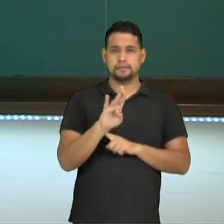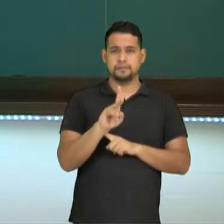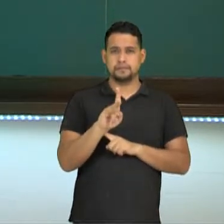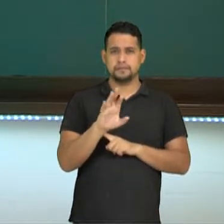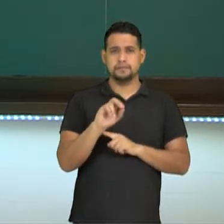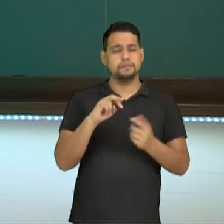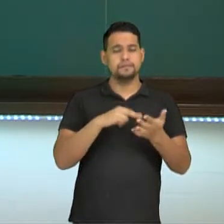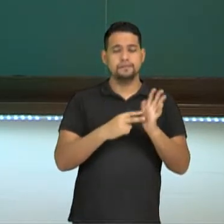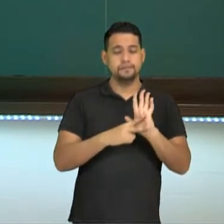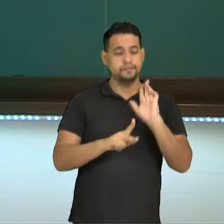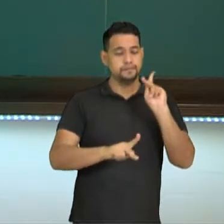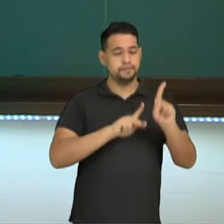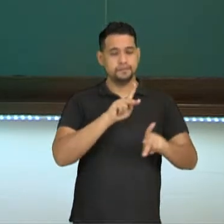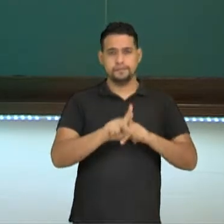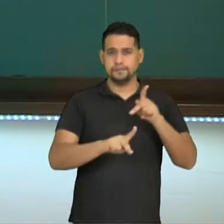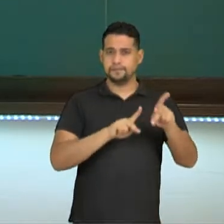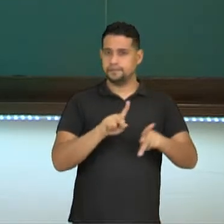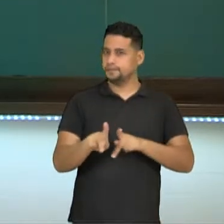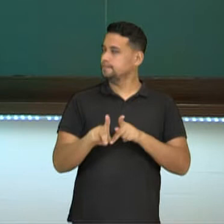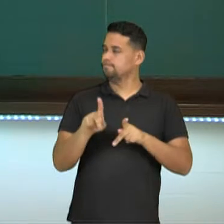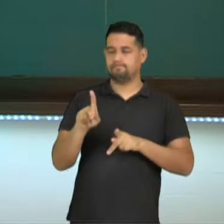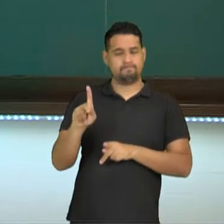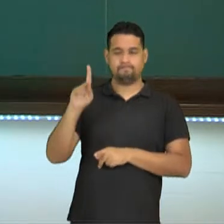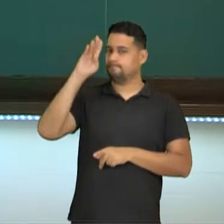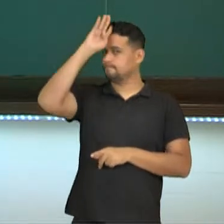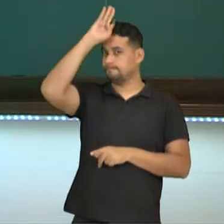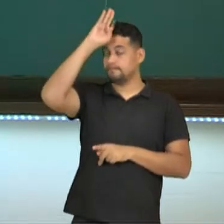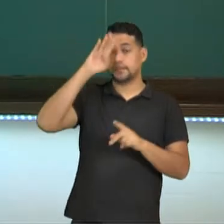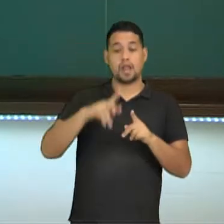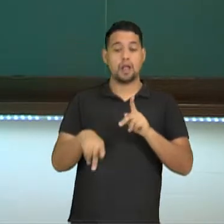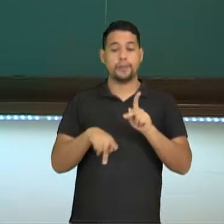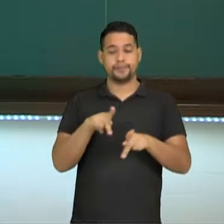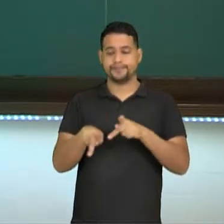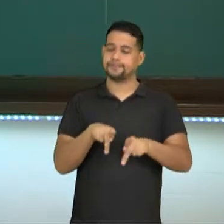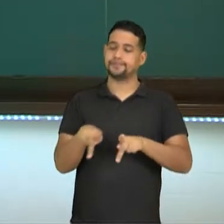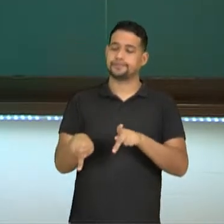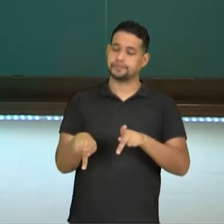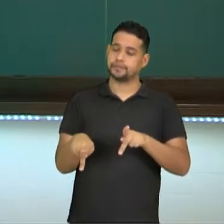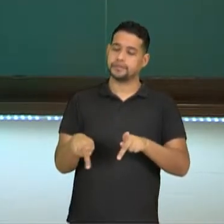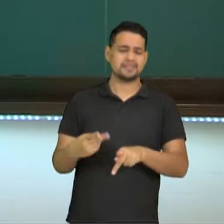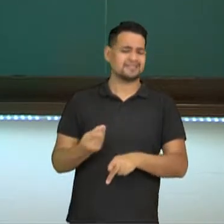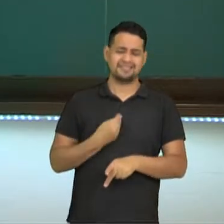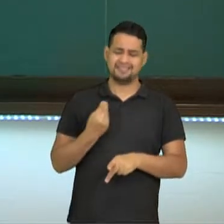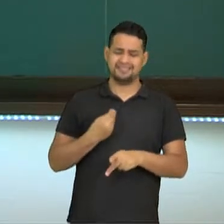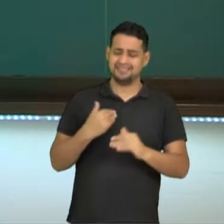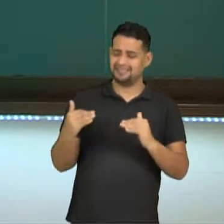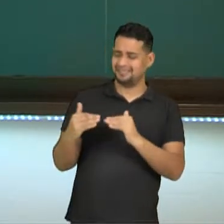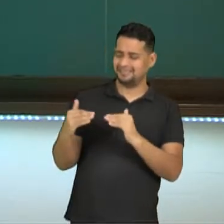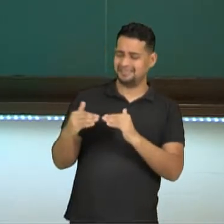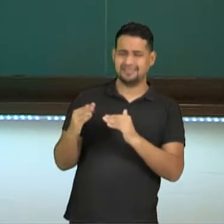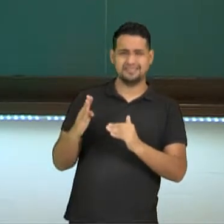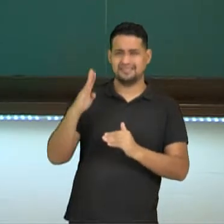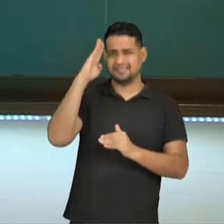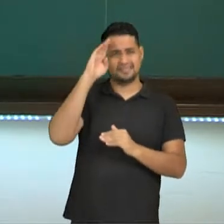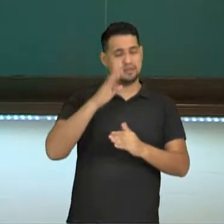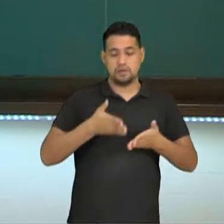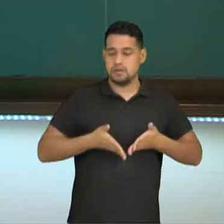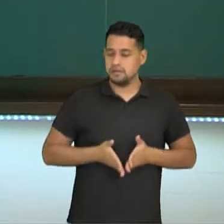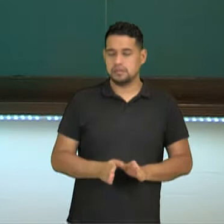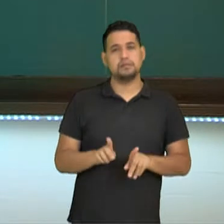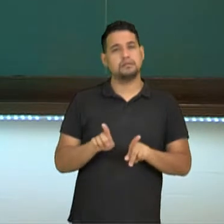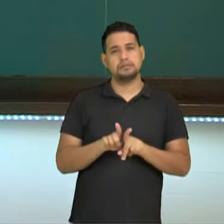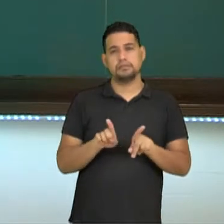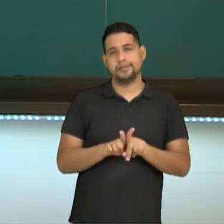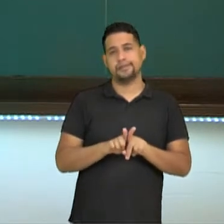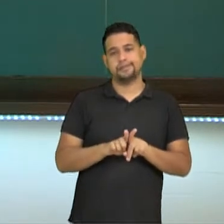aos povos não romanos. Todo aquele povo, né? Aquele povo que não era romano, que não havia nascido, não era um